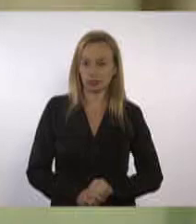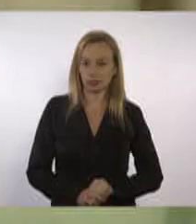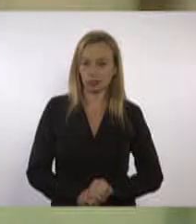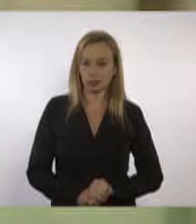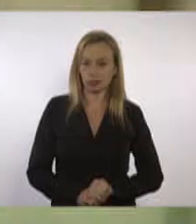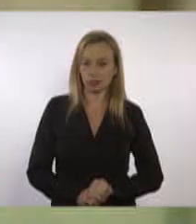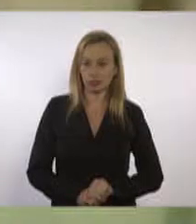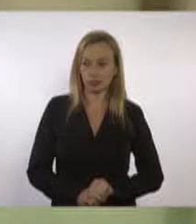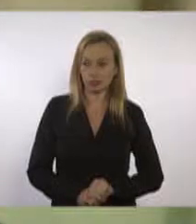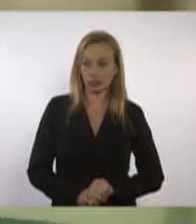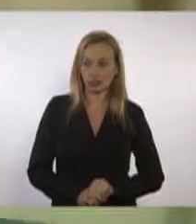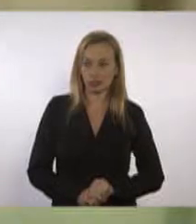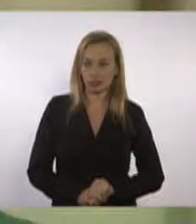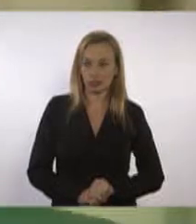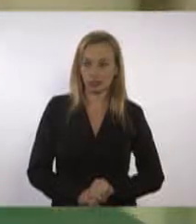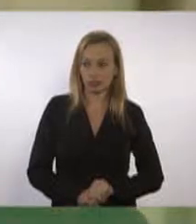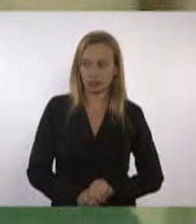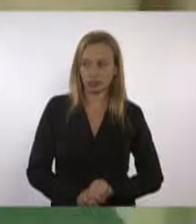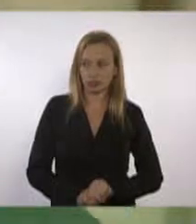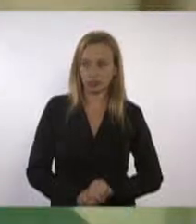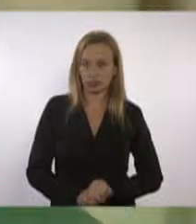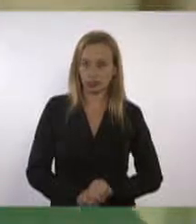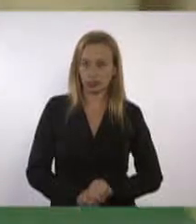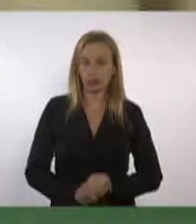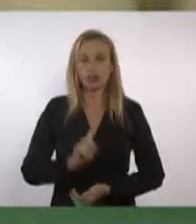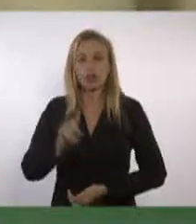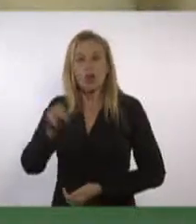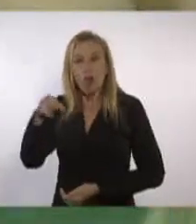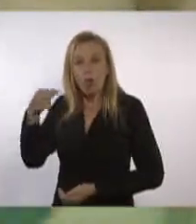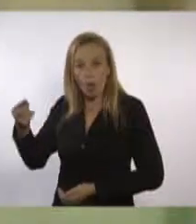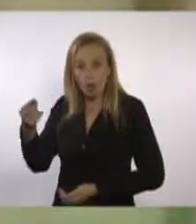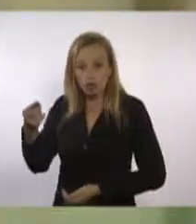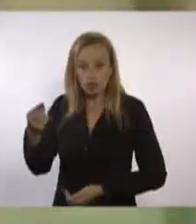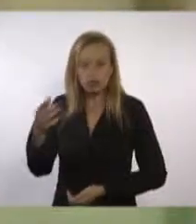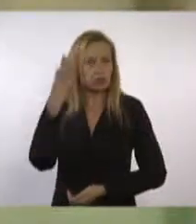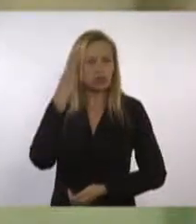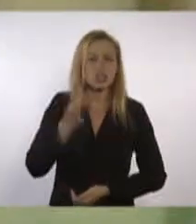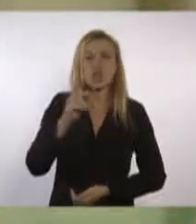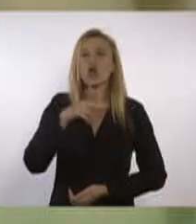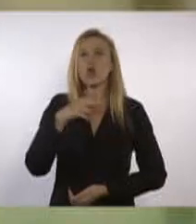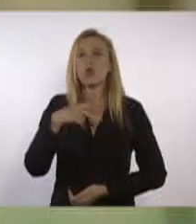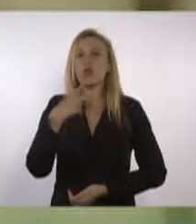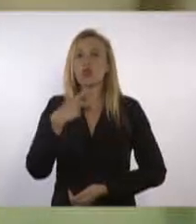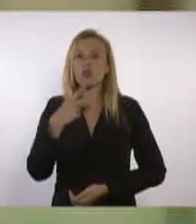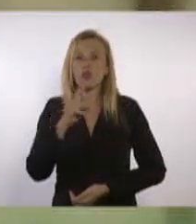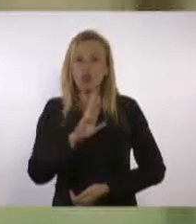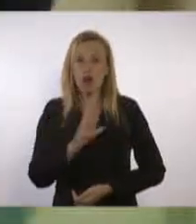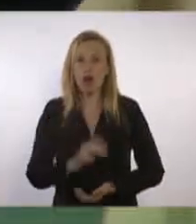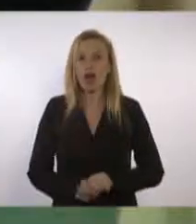outros, fluidos, que eu não sei como se chamam, evidentemente,